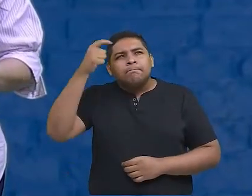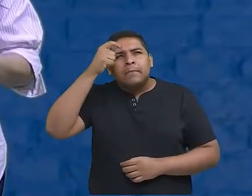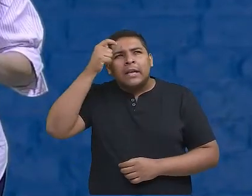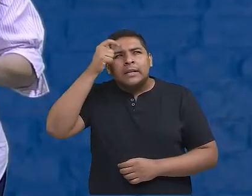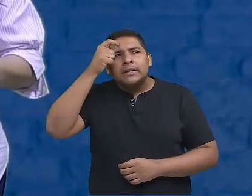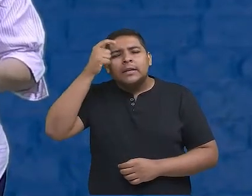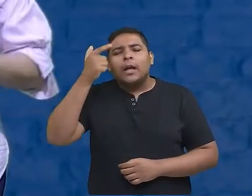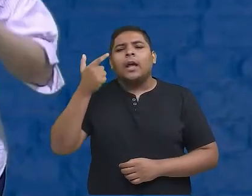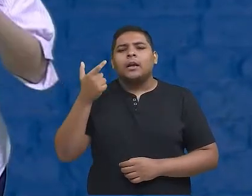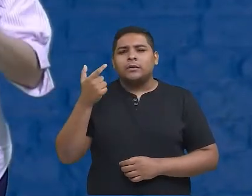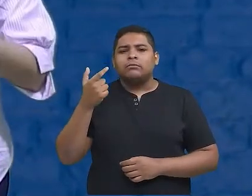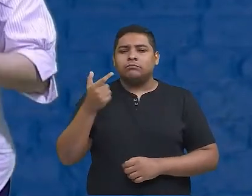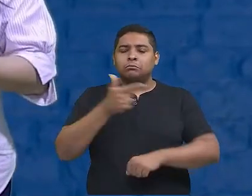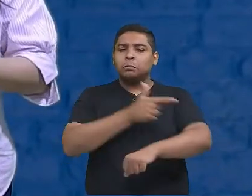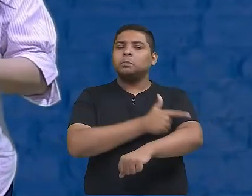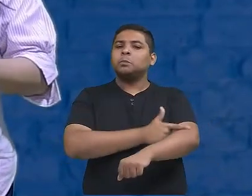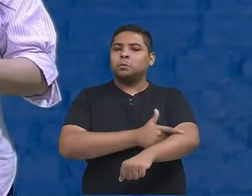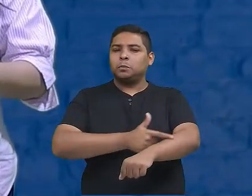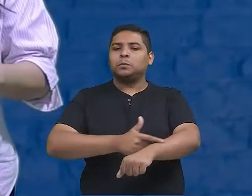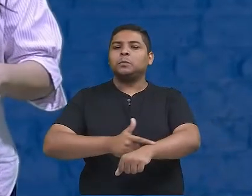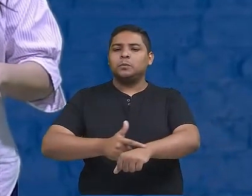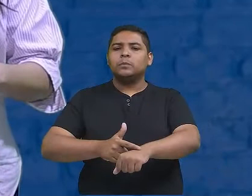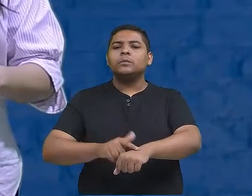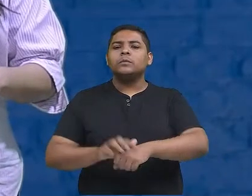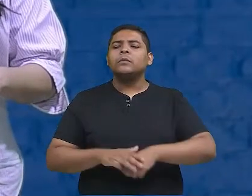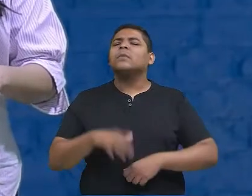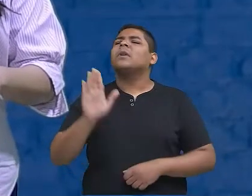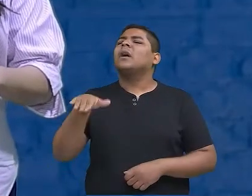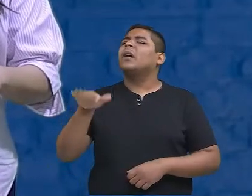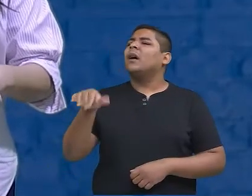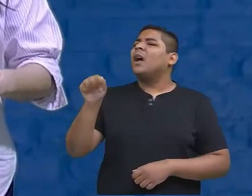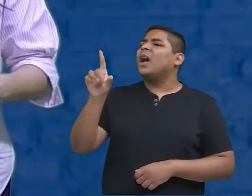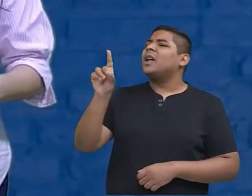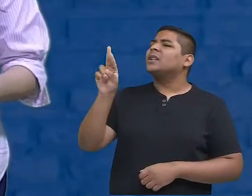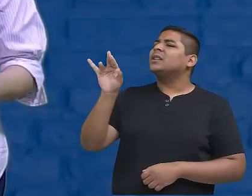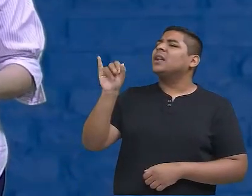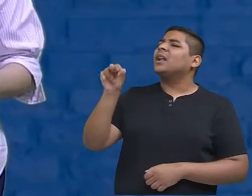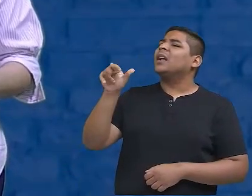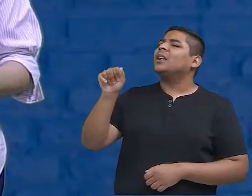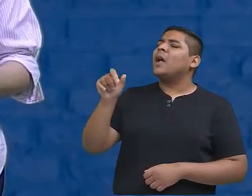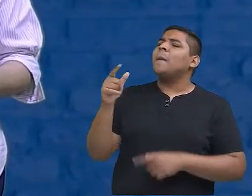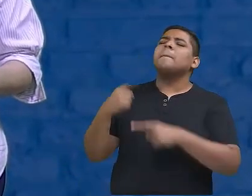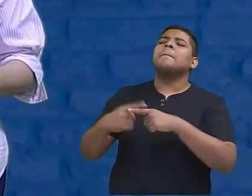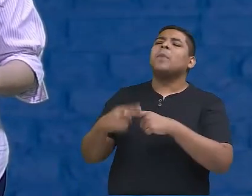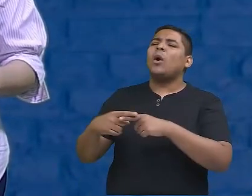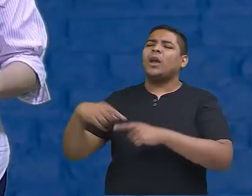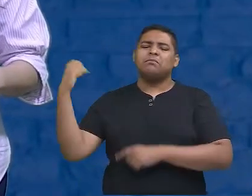educada. Ou seja, Adriana, por que você bateu na Michele?